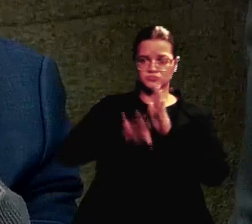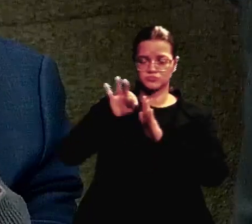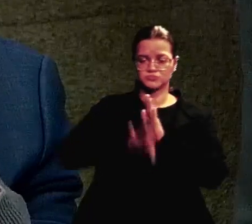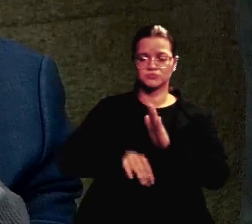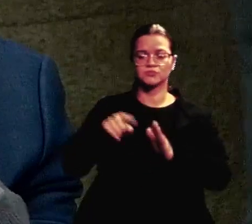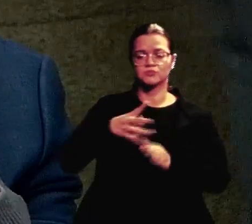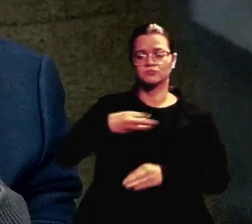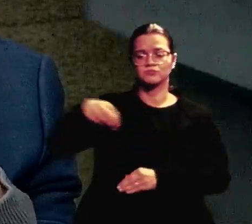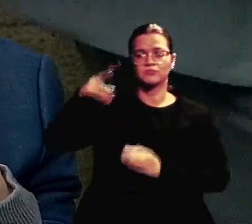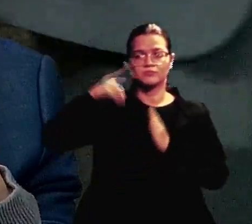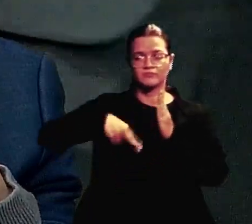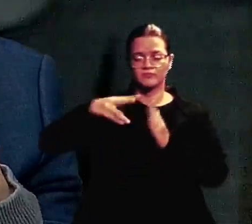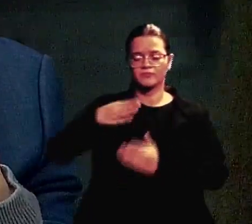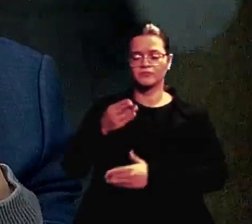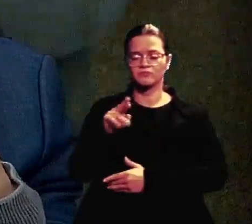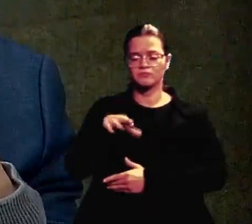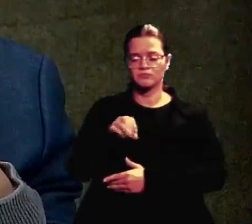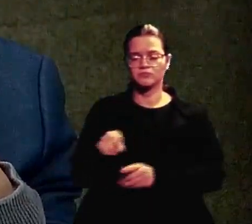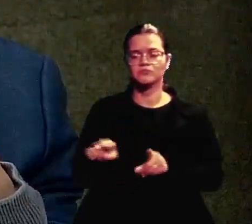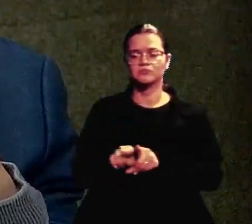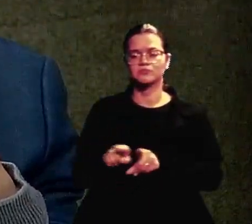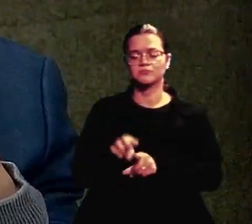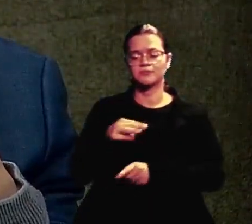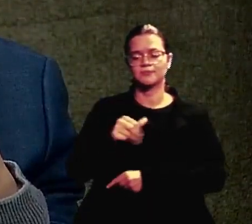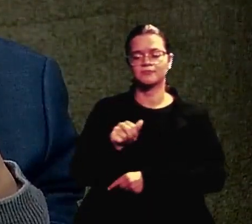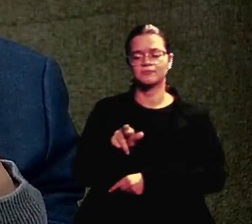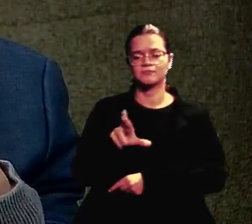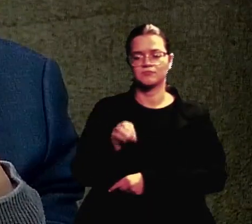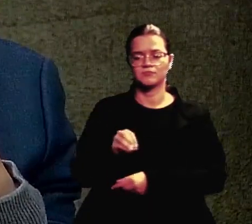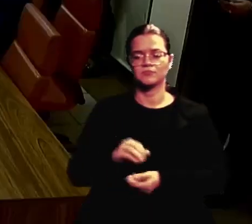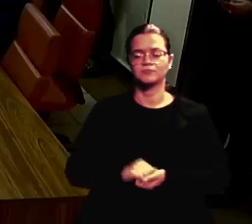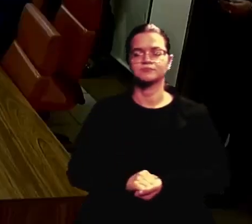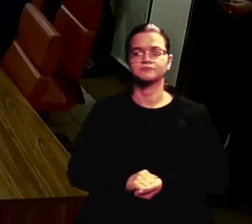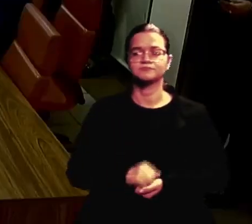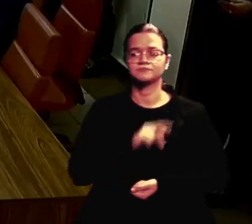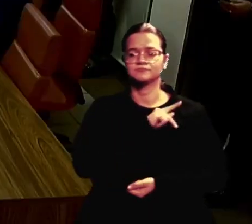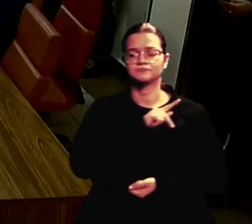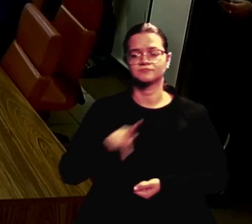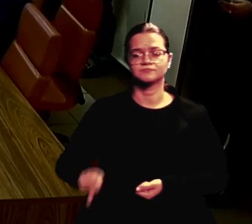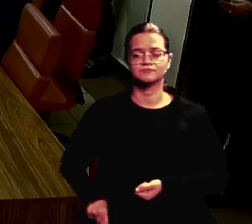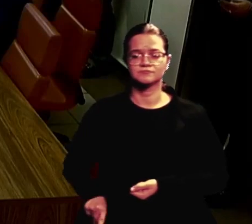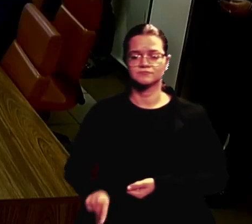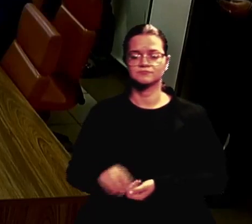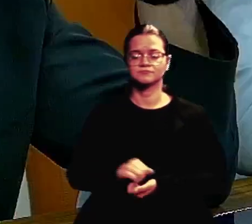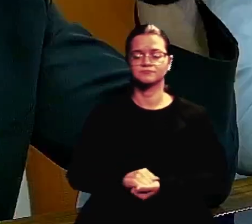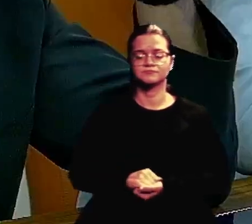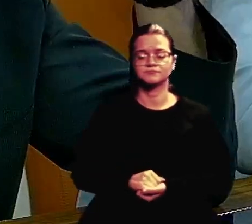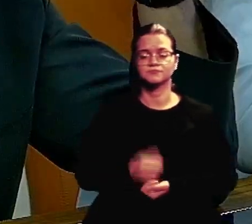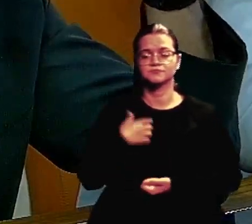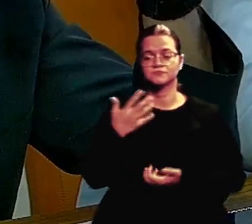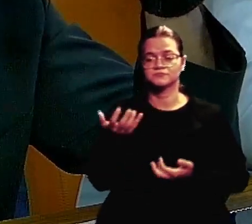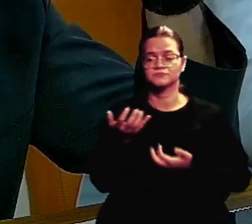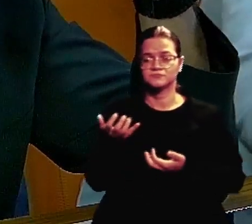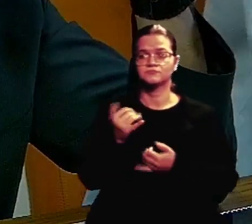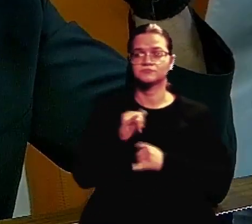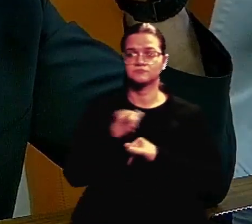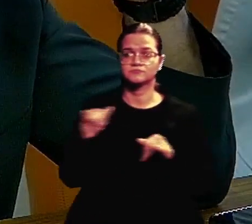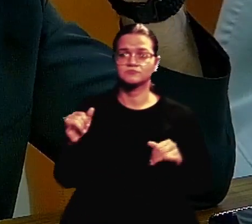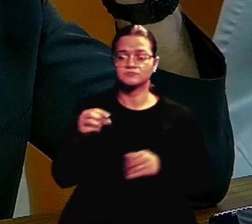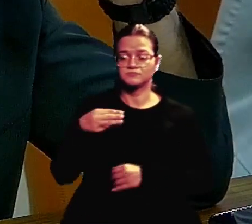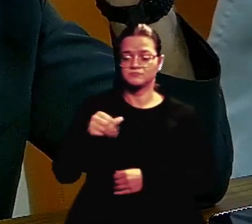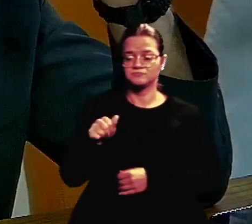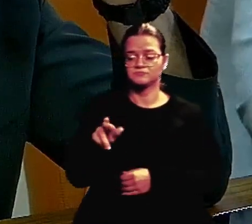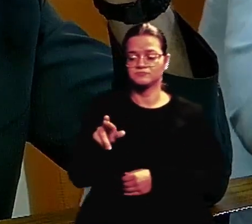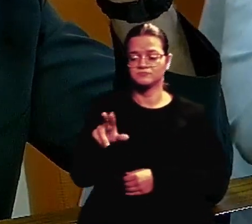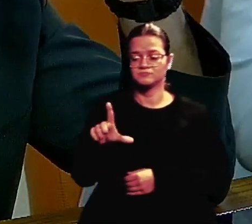Projeto com vistas aos vereadores Bruno Diniz e Mauro Rubem. Projeto está em discussão. Senhor presidente. Vereador Bruno. Eu gostaria que o nobre